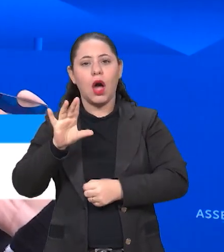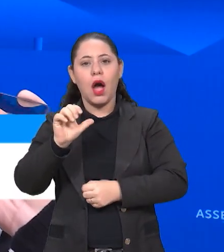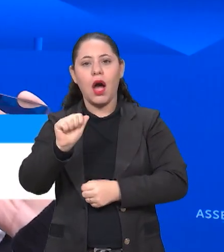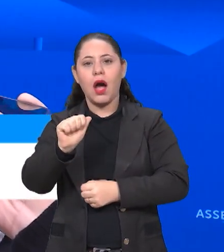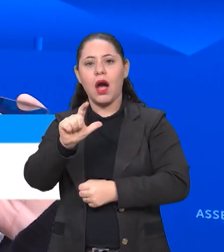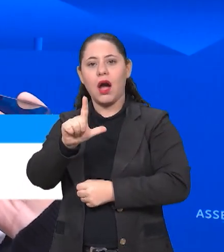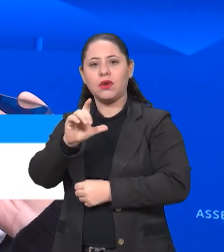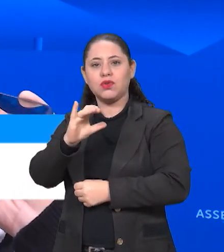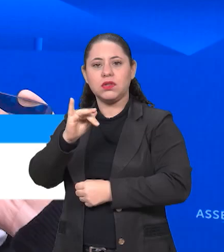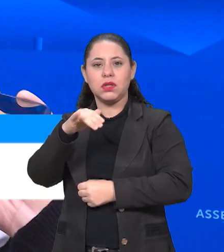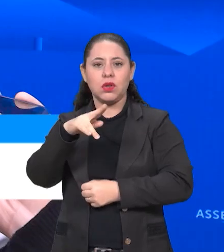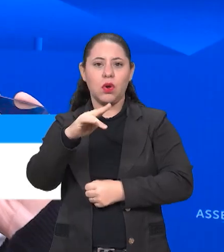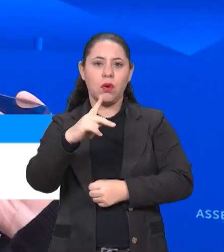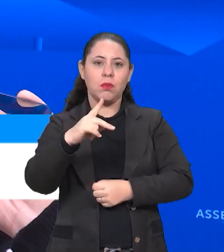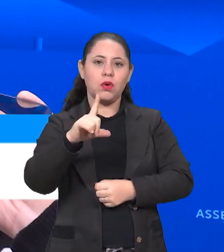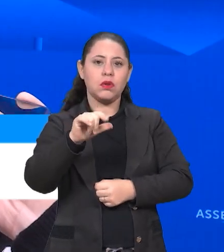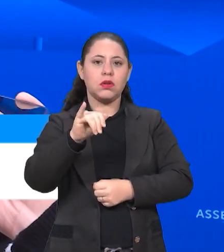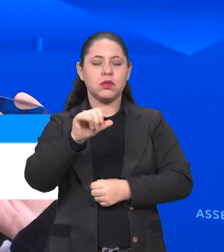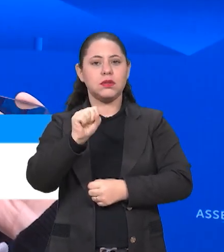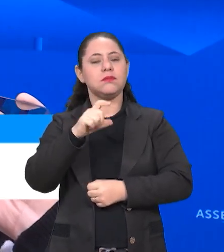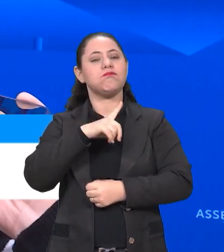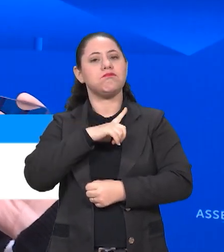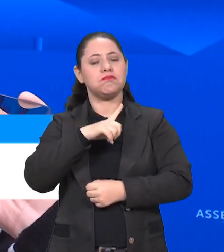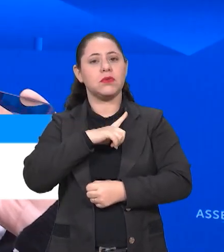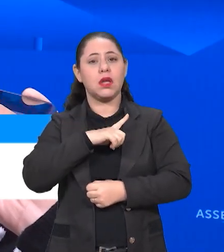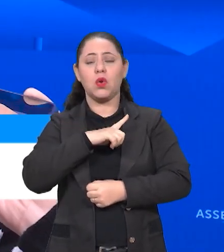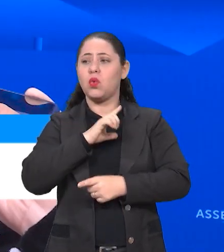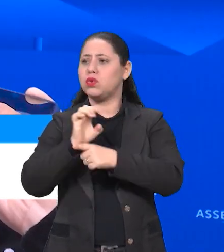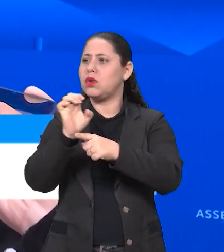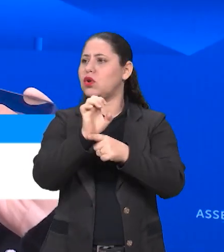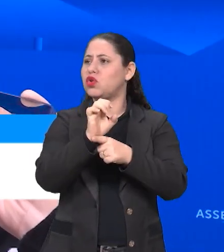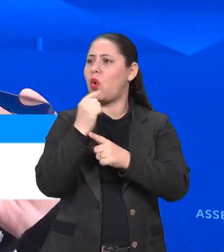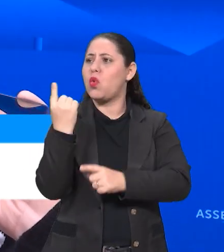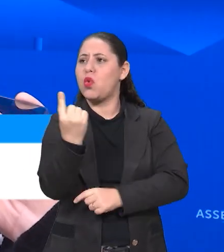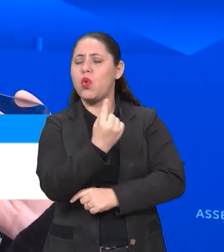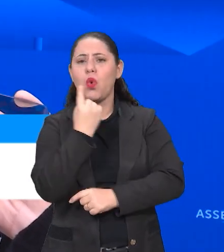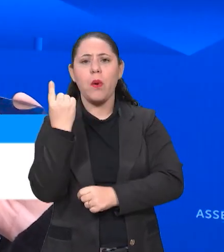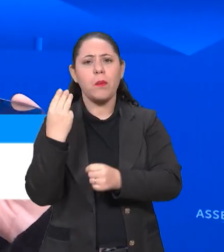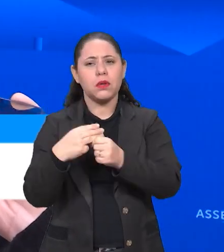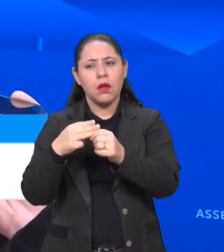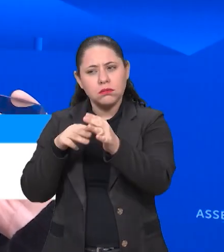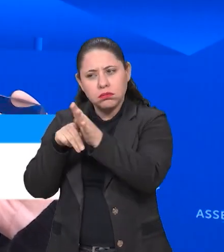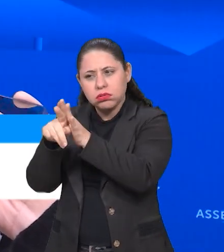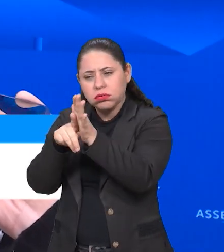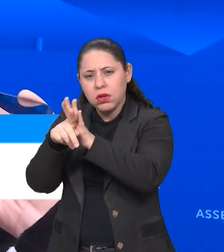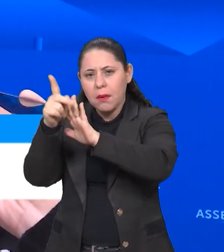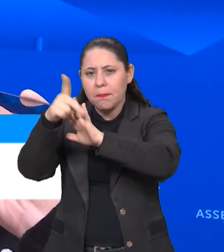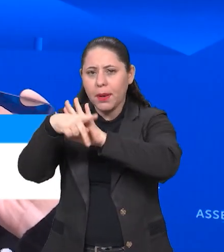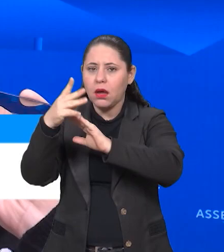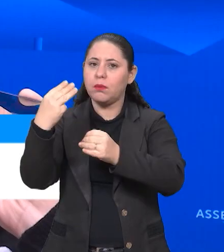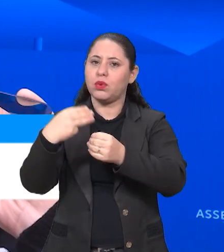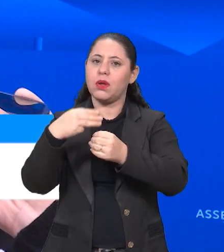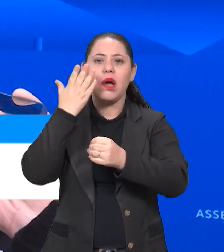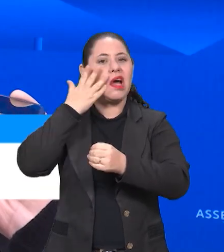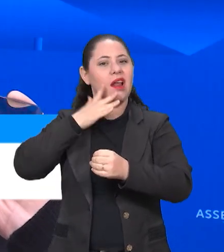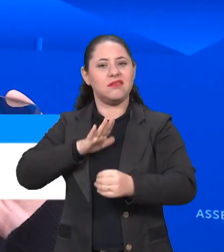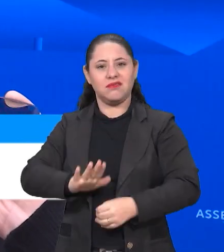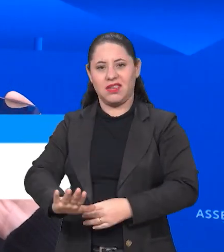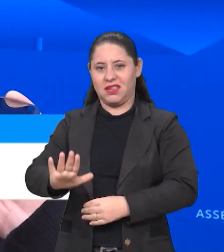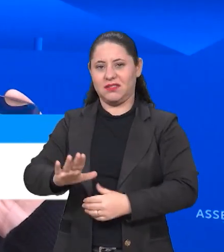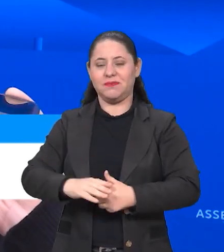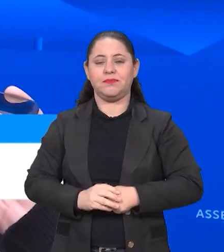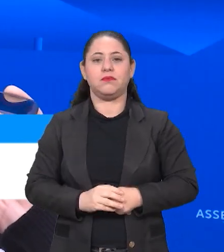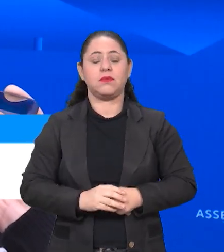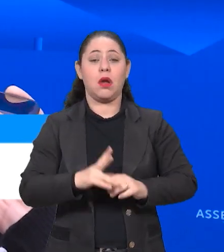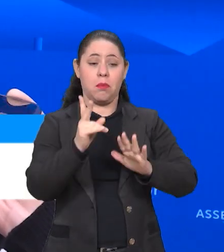apenas Alcinópolis tem. Nós temos quantos municípios no estado e somente Alcinópolis, que eu fui fazer uma pesquisa, tem o Plano Municipal